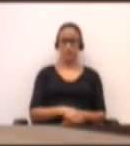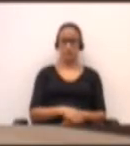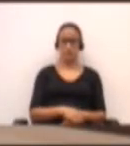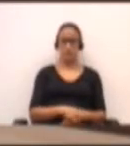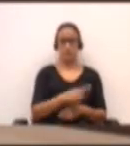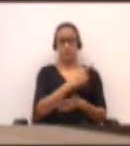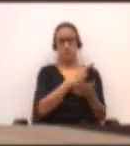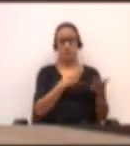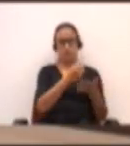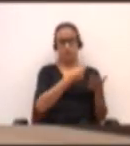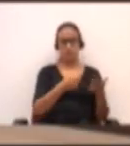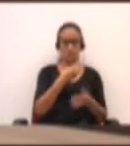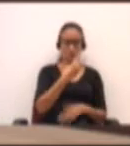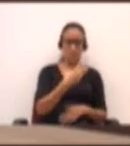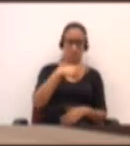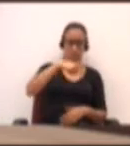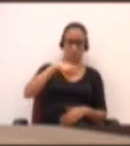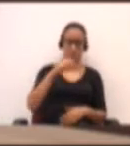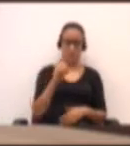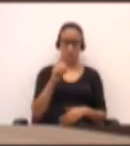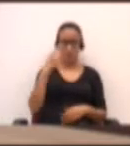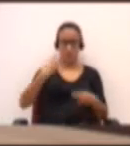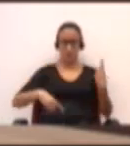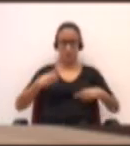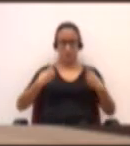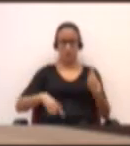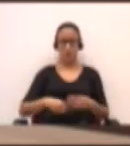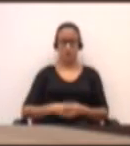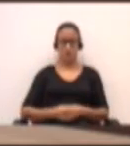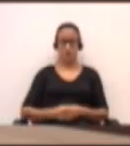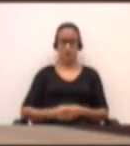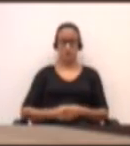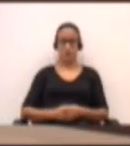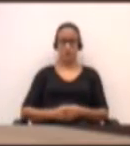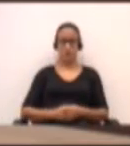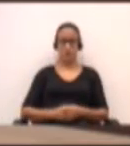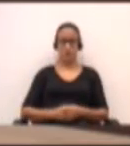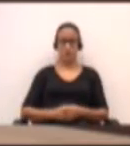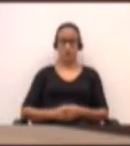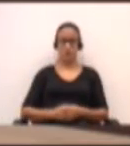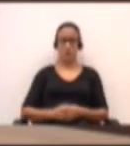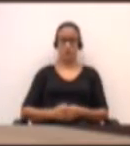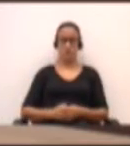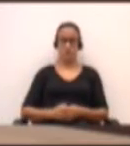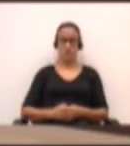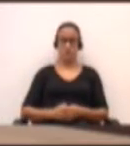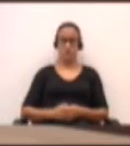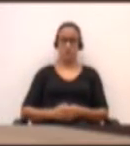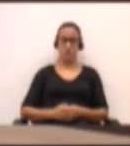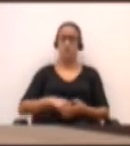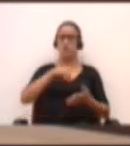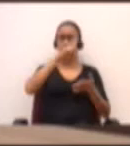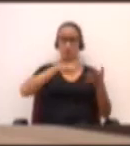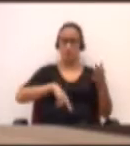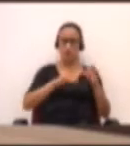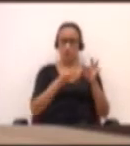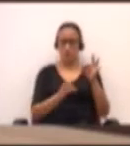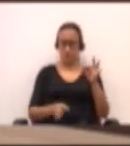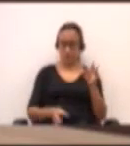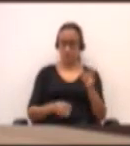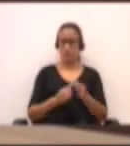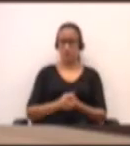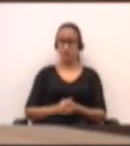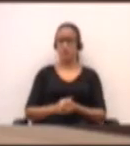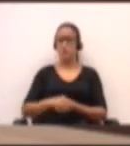Requerimento 370 de 2015 está em discussão. Que seja lido na totalidade o requerimento, por favor.